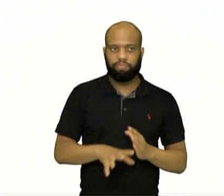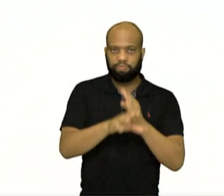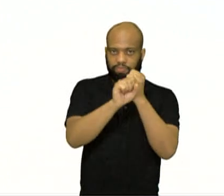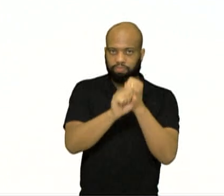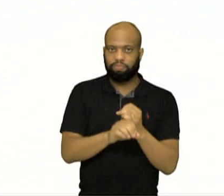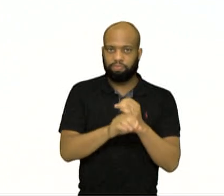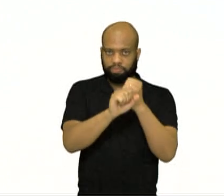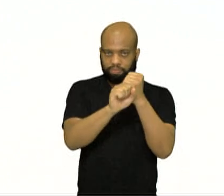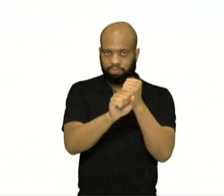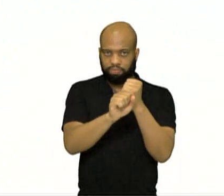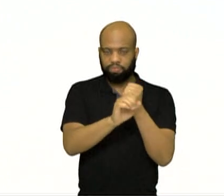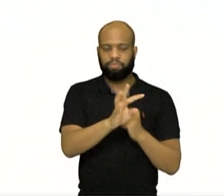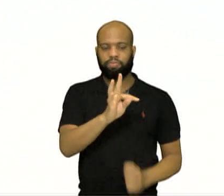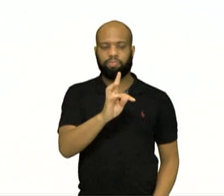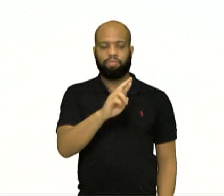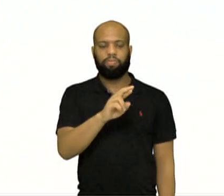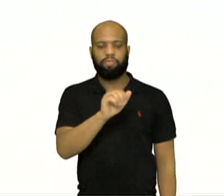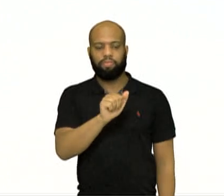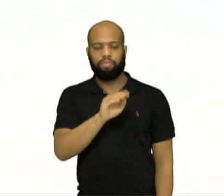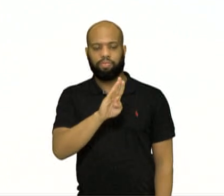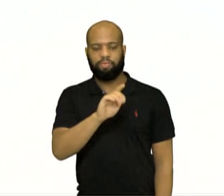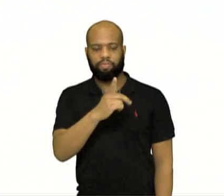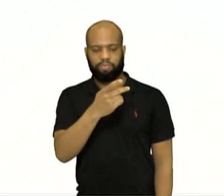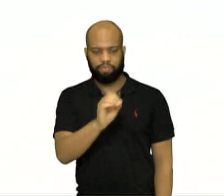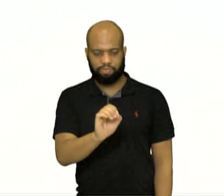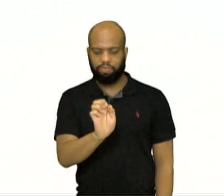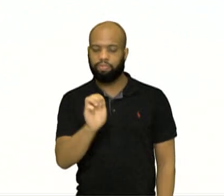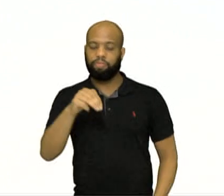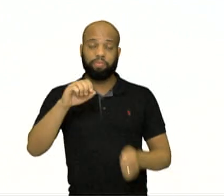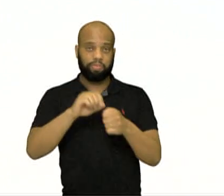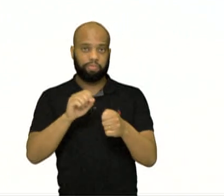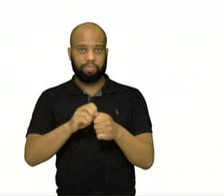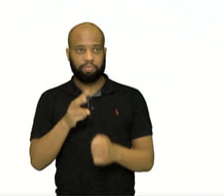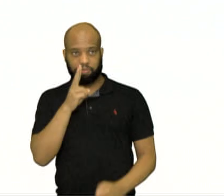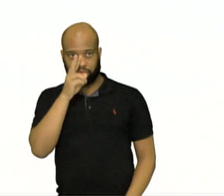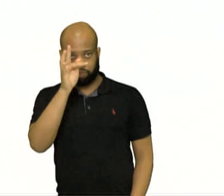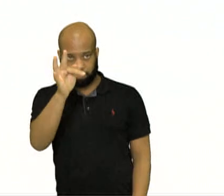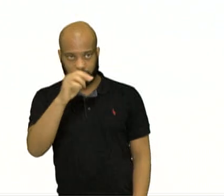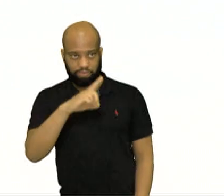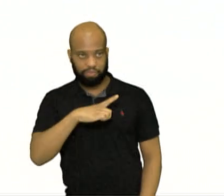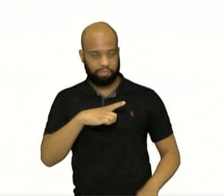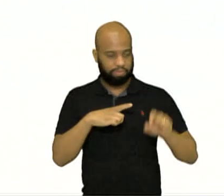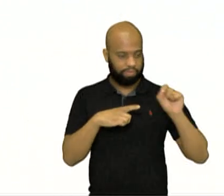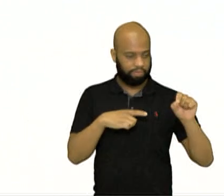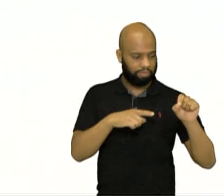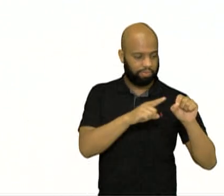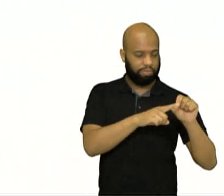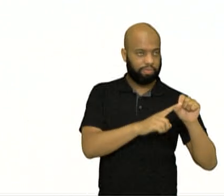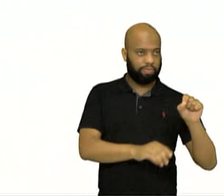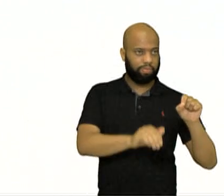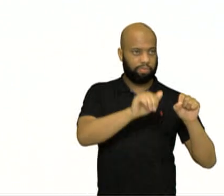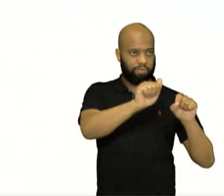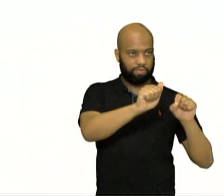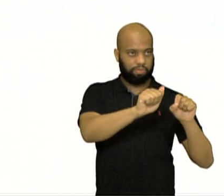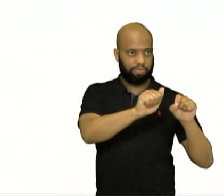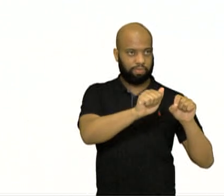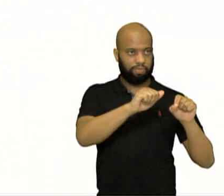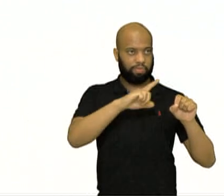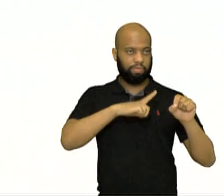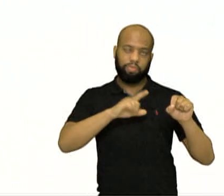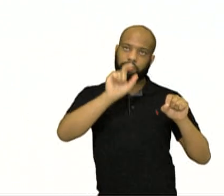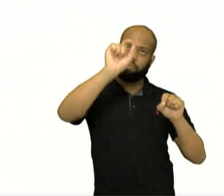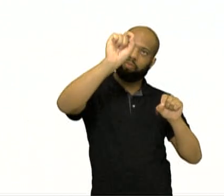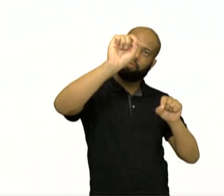pela força no deslocamento de uma carga elétrica desde o ponto A até o ponto B. Então você tem aqui a carga Q,